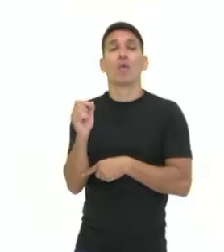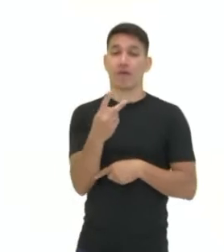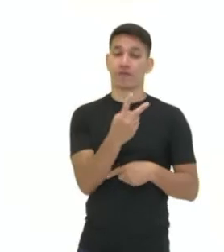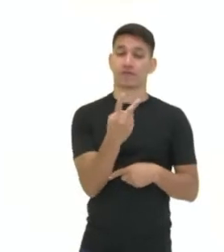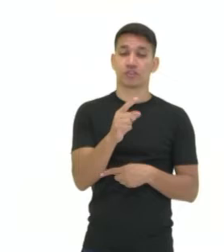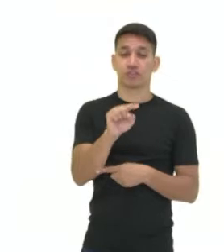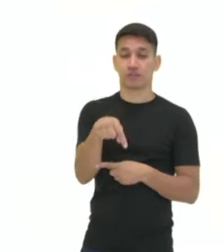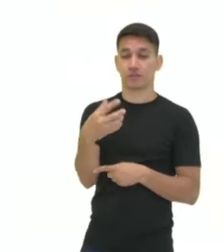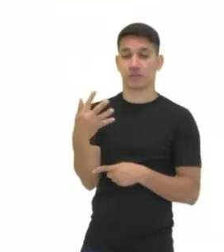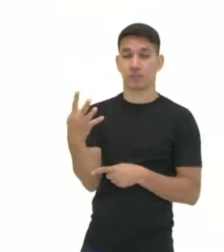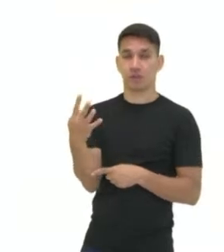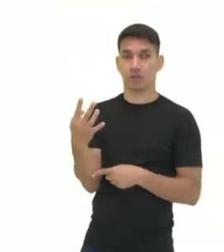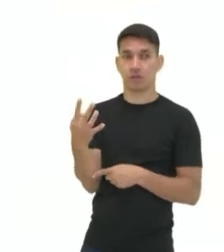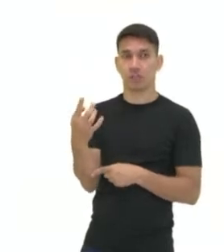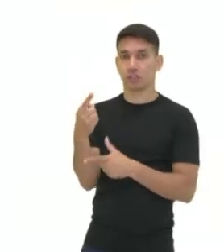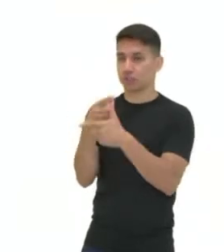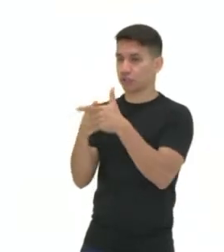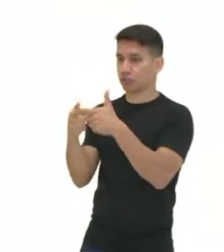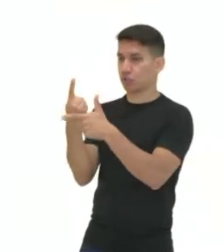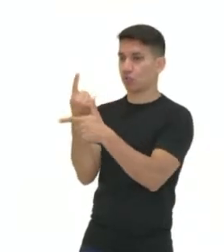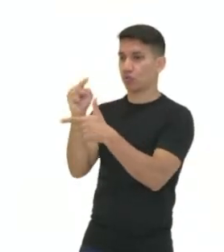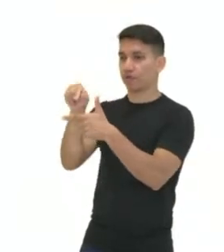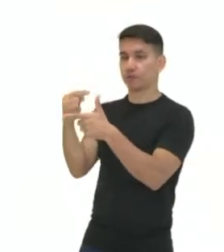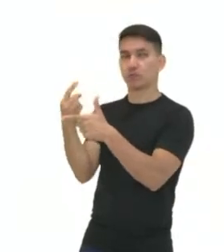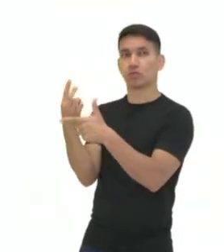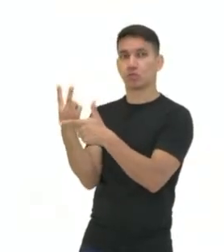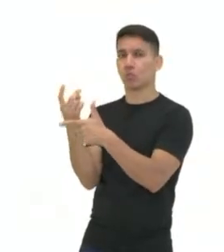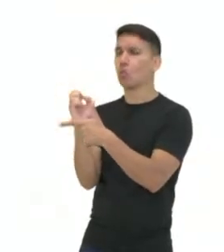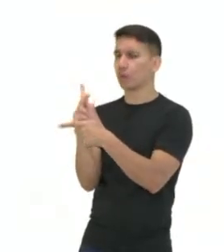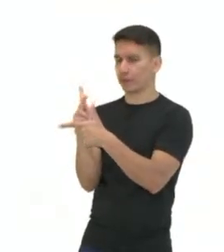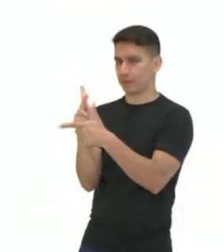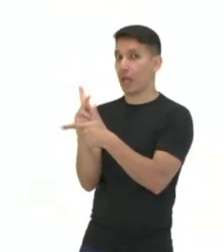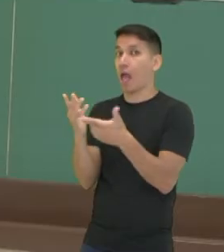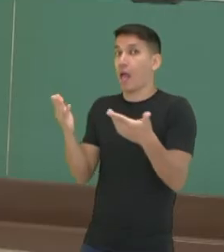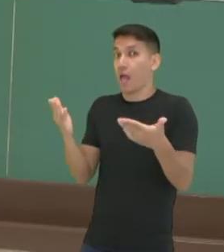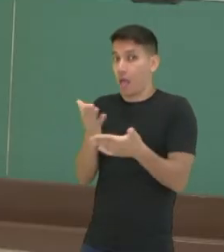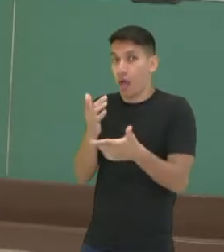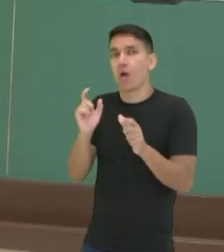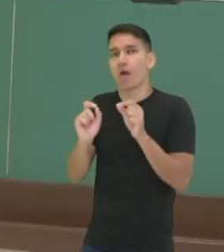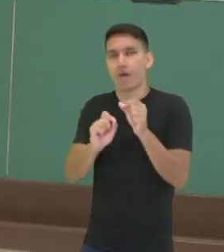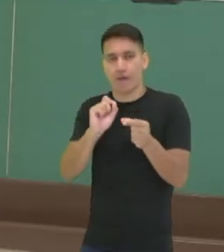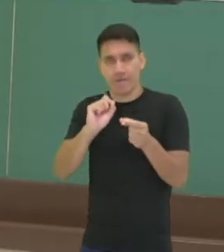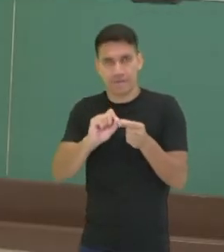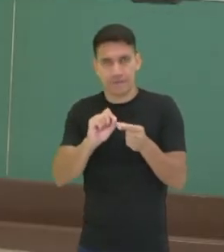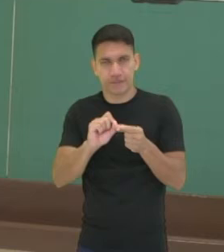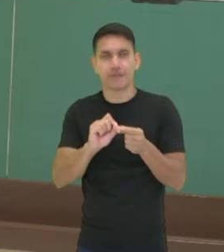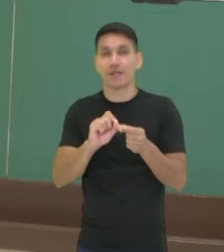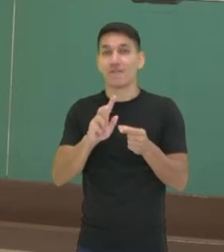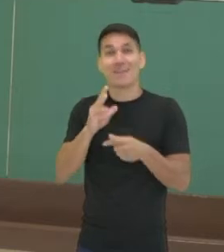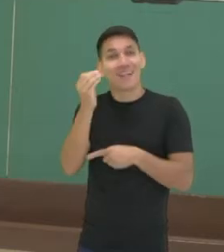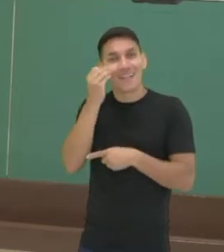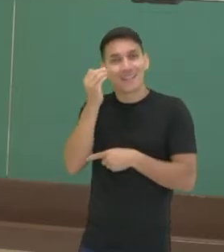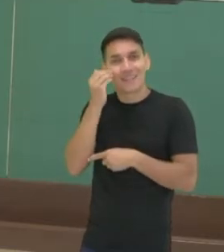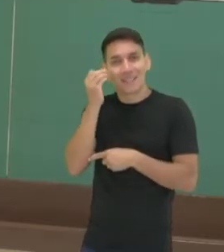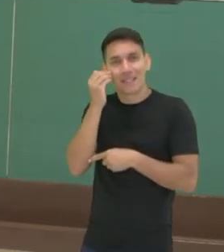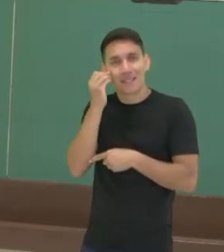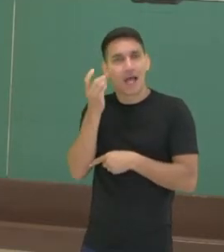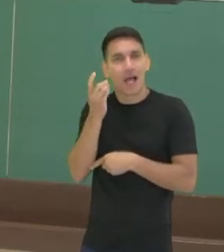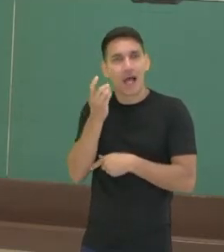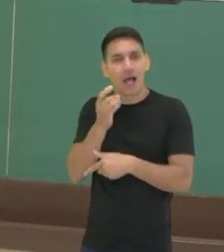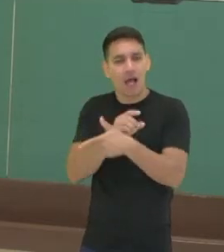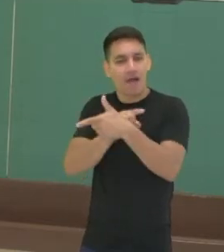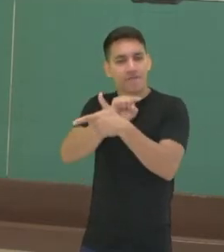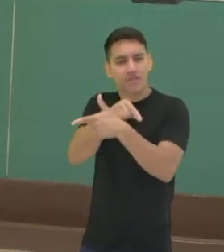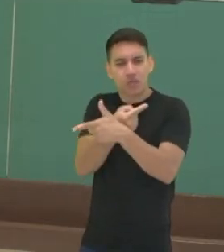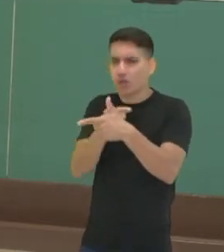22,14 divididos por 1,2, tá bom? Beleza? Então, agora, o que a gente vai fazer? A gente vai tentar se livrar um pouquinho